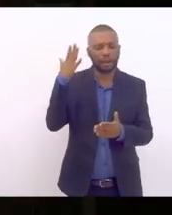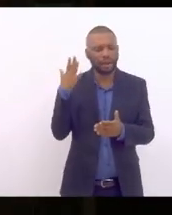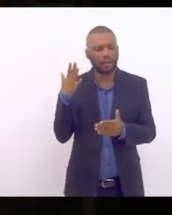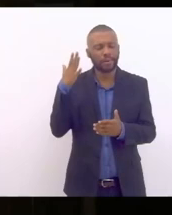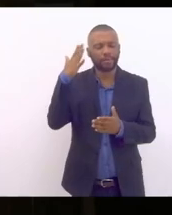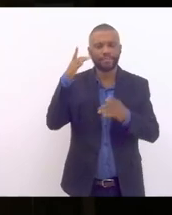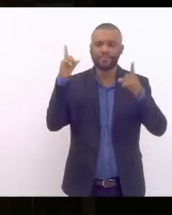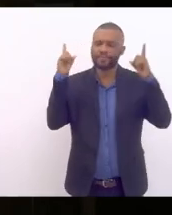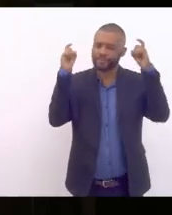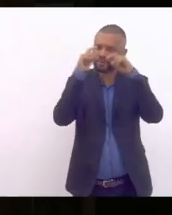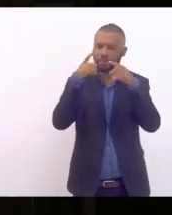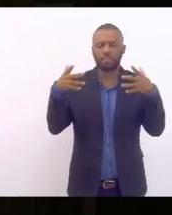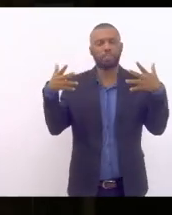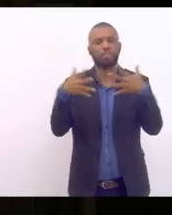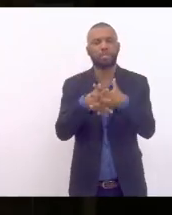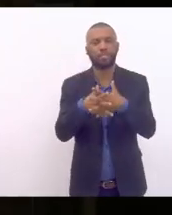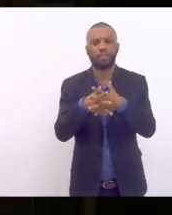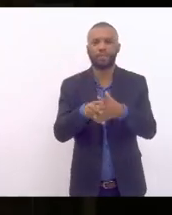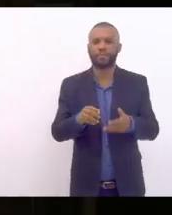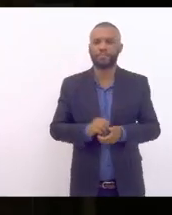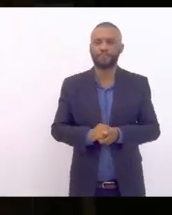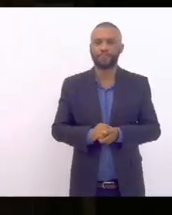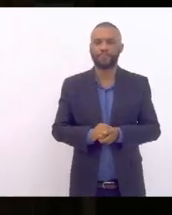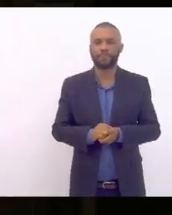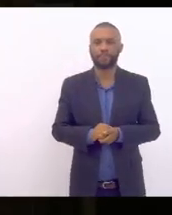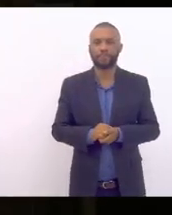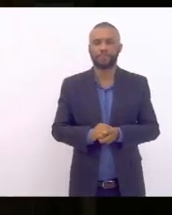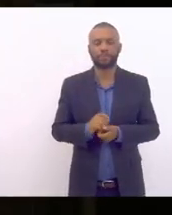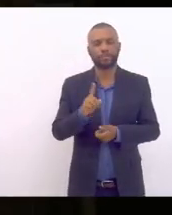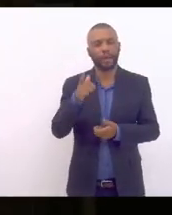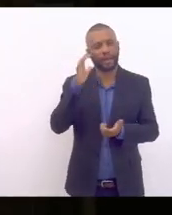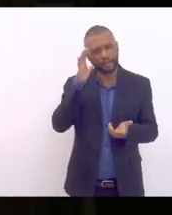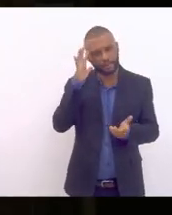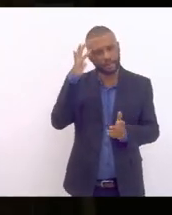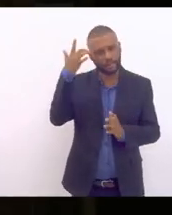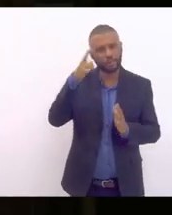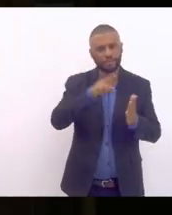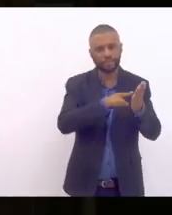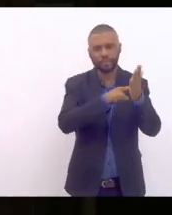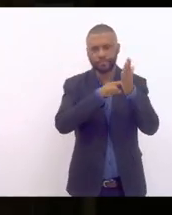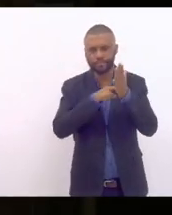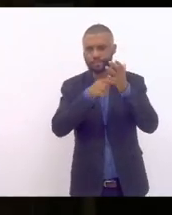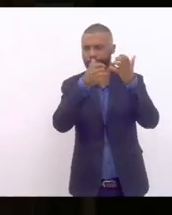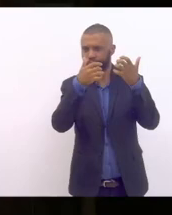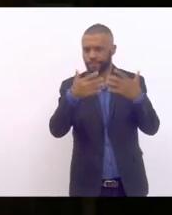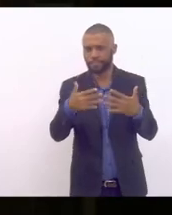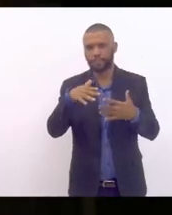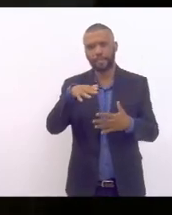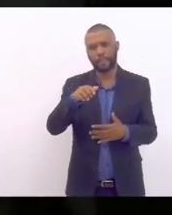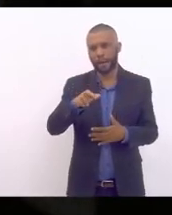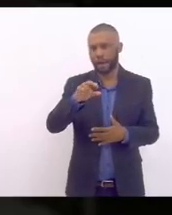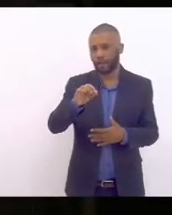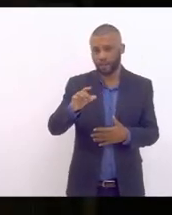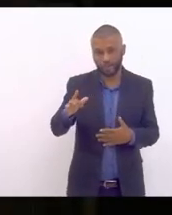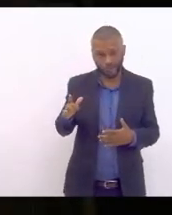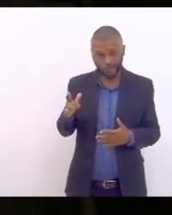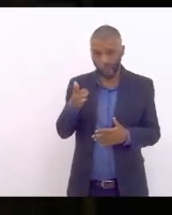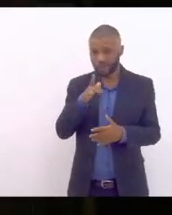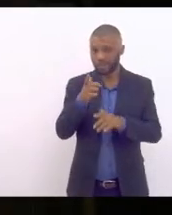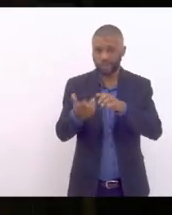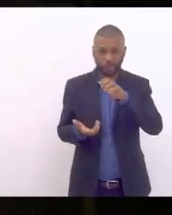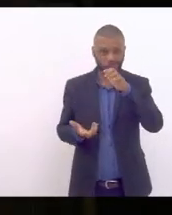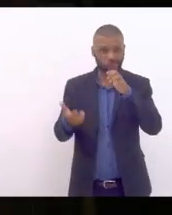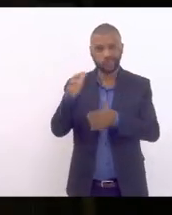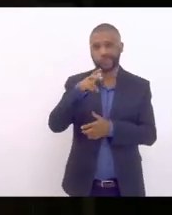o quadro que foi pintado pelo reitor Mário foi revertido na West por